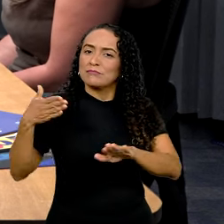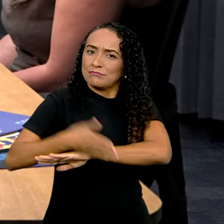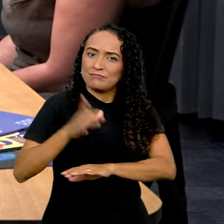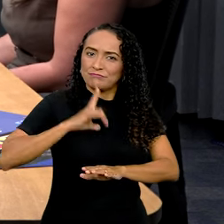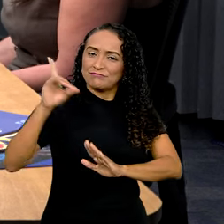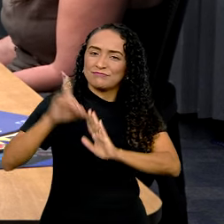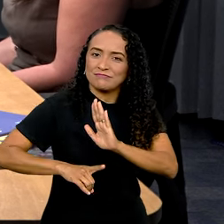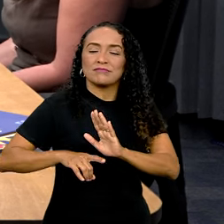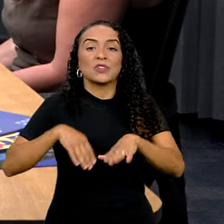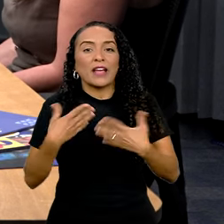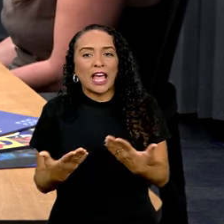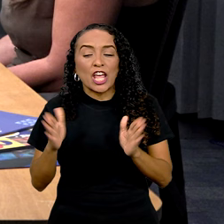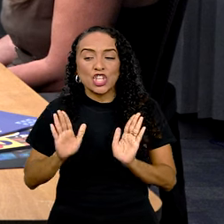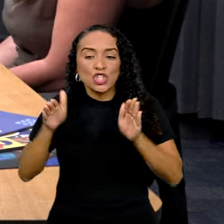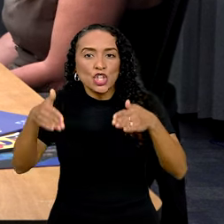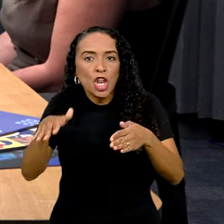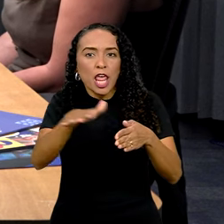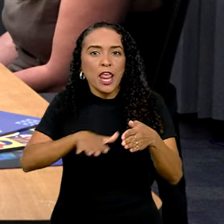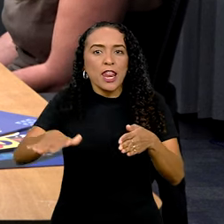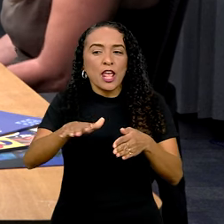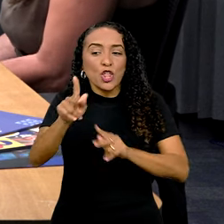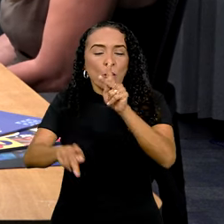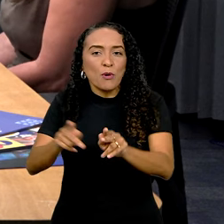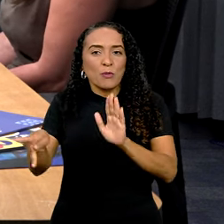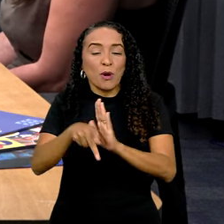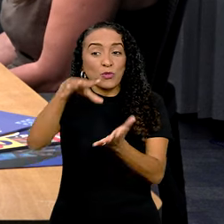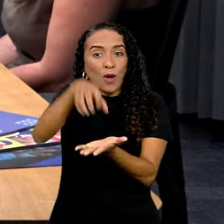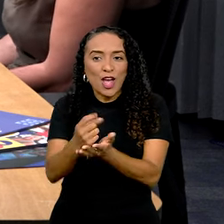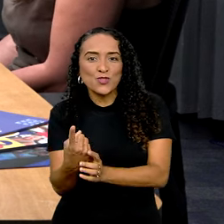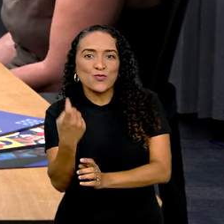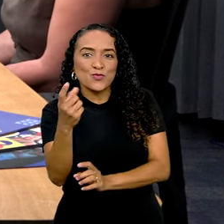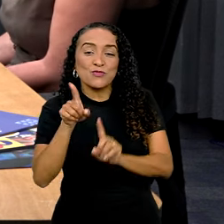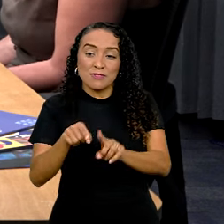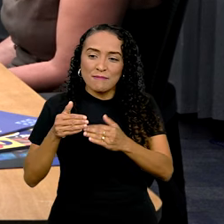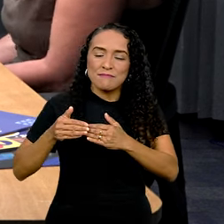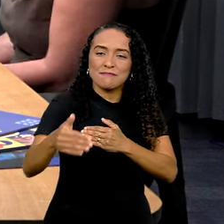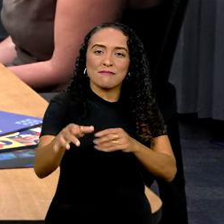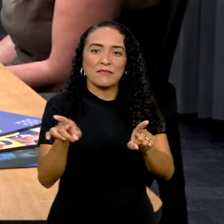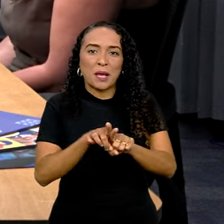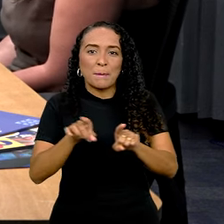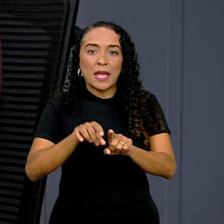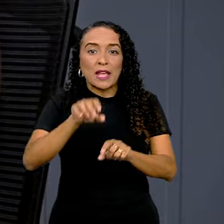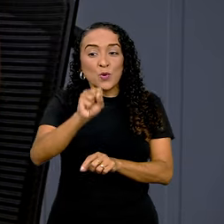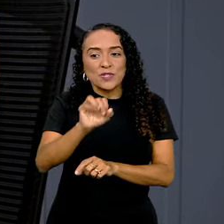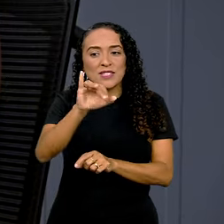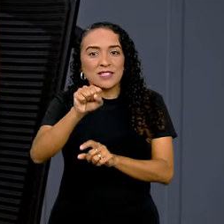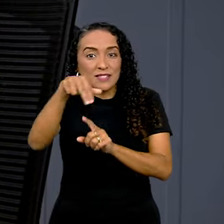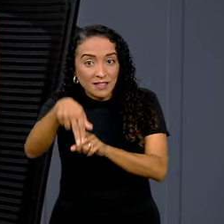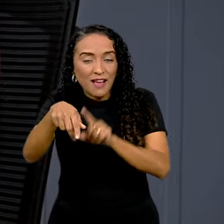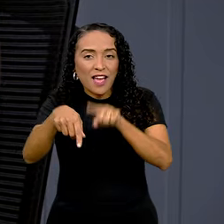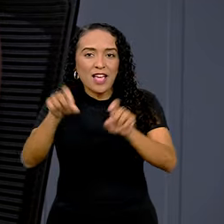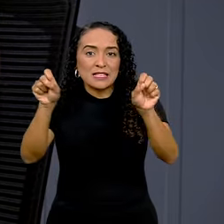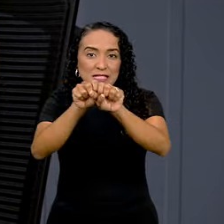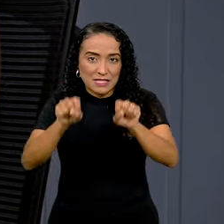eh que são direcionados aos ao público do cadastro único e a partir daí também o sisan que é